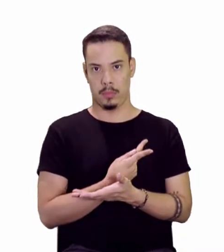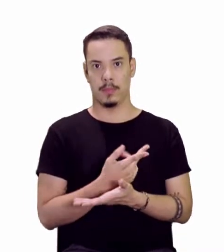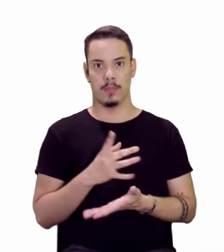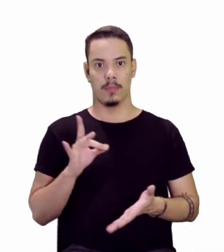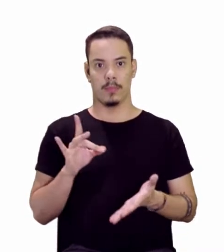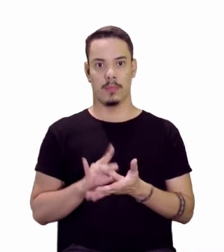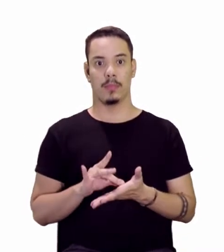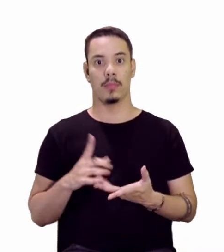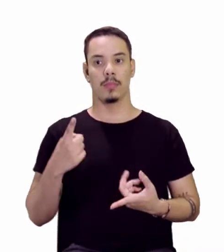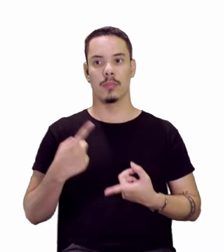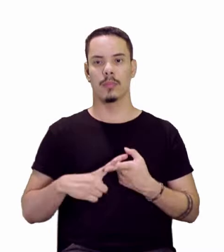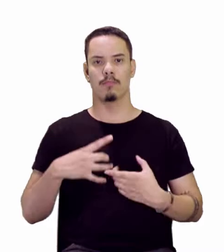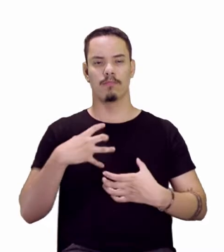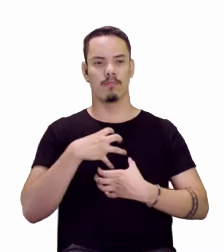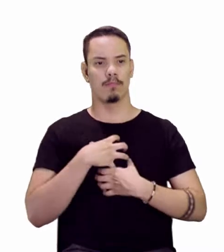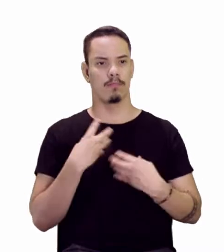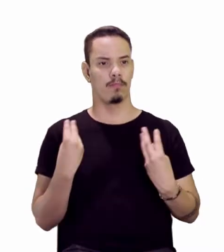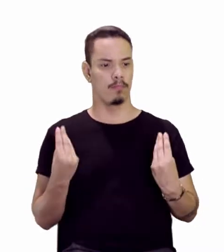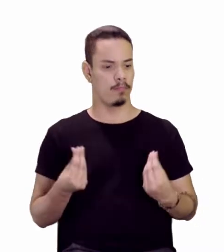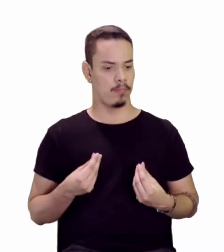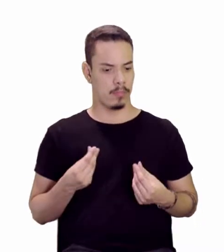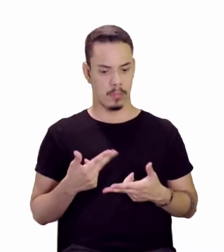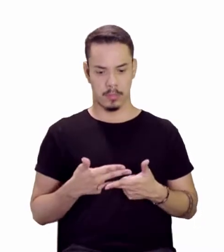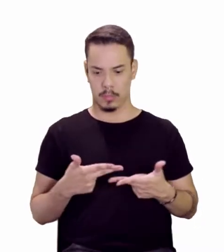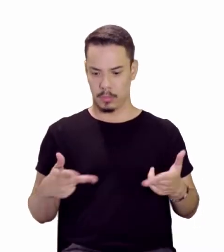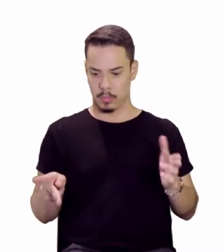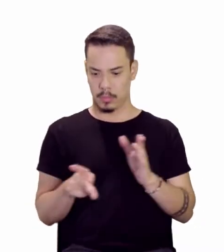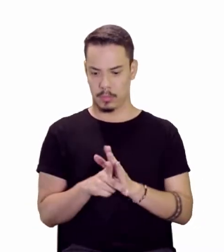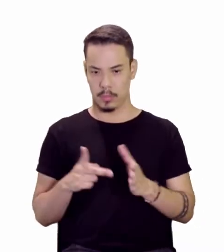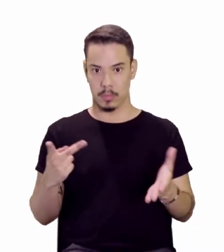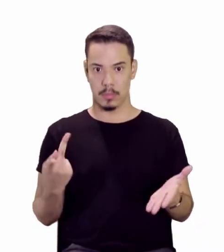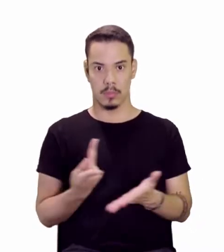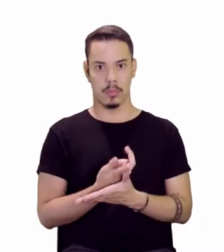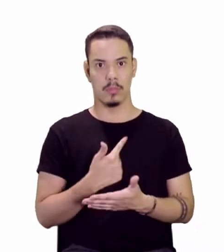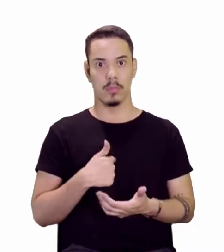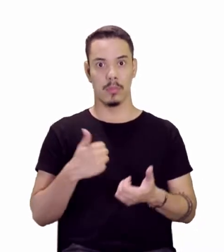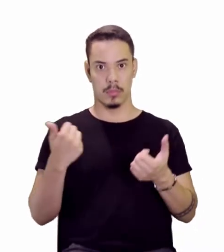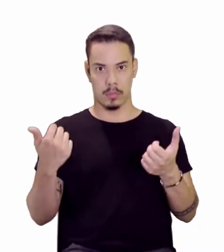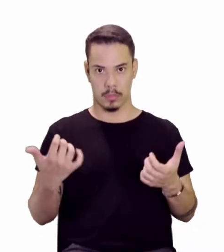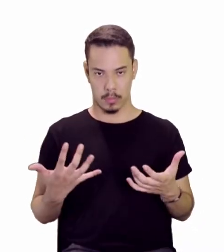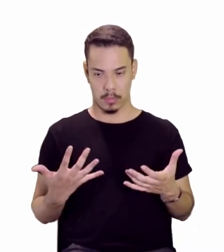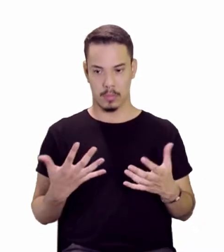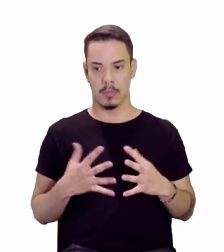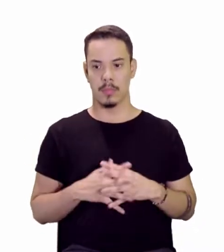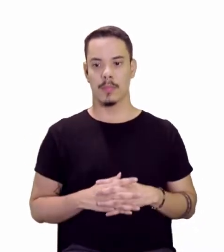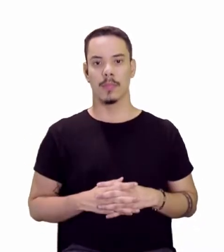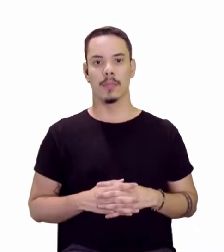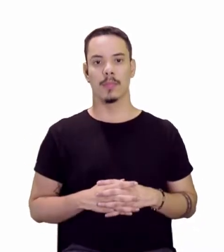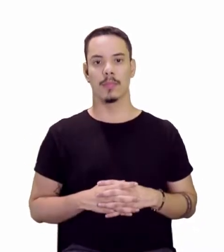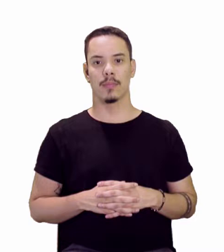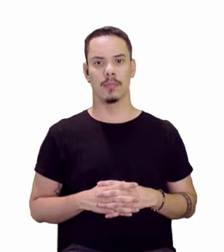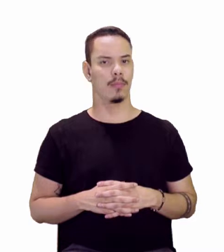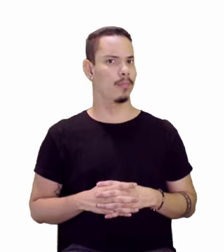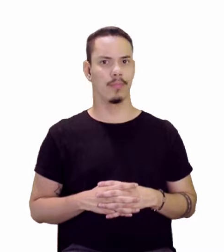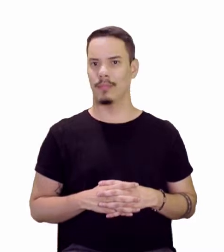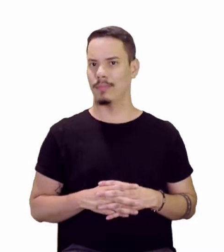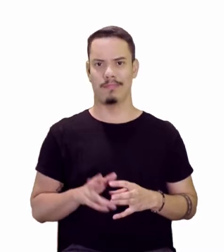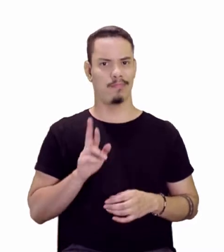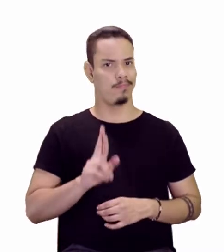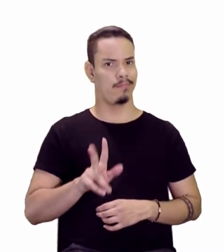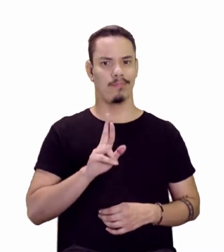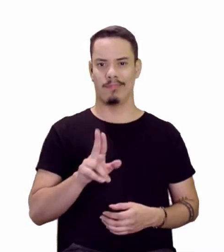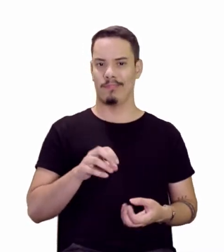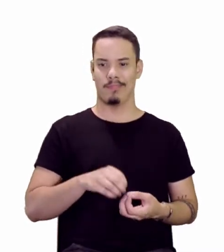Décio? Você tem a sensação, mas é algo que ocorre mesmo e a gente vai explicar isso daí. Isso. Não é mágica.